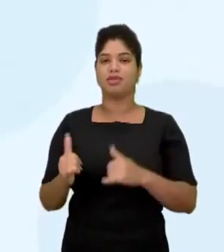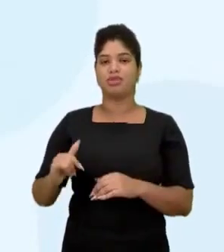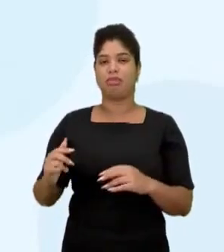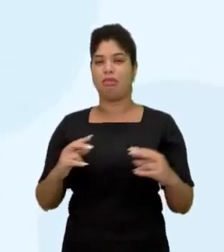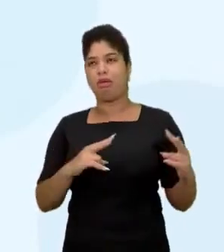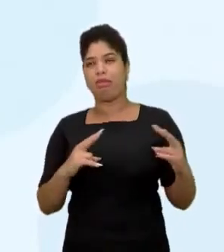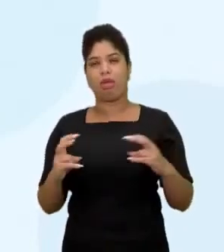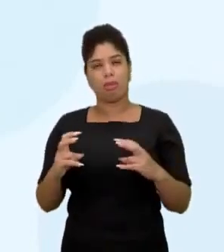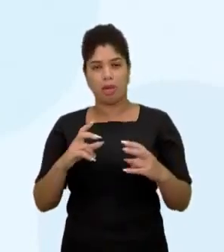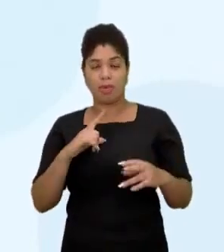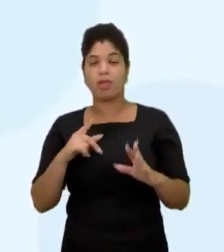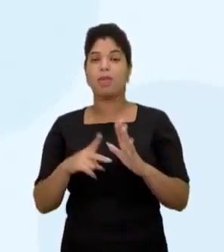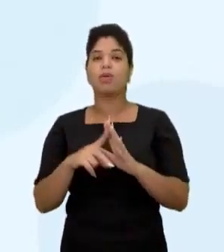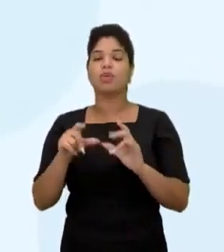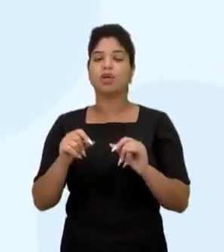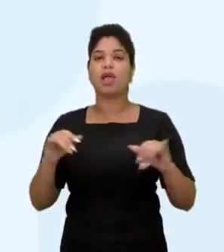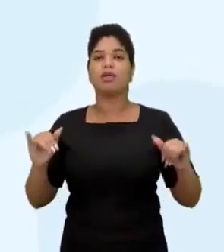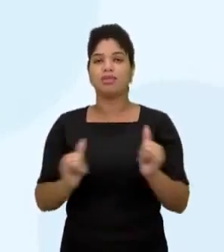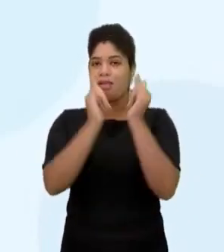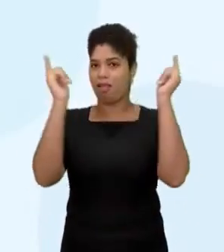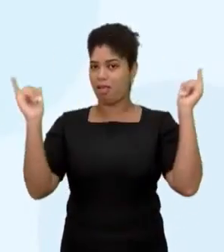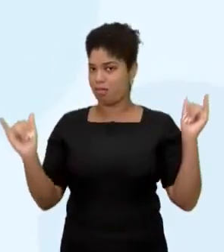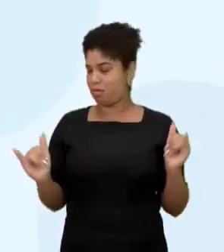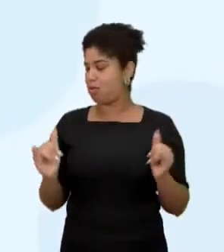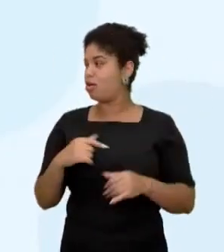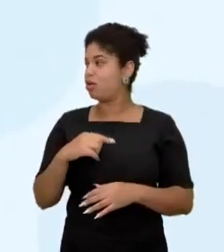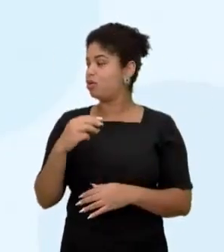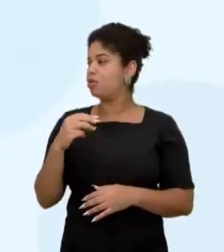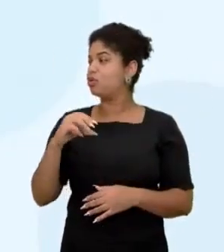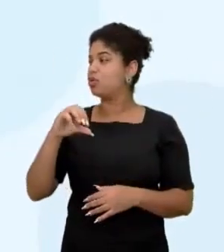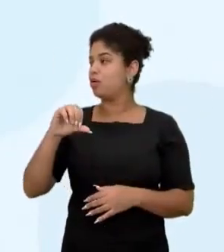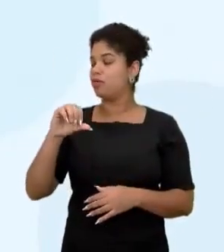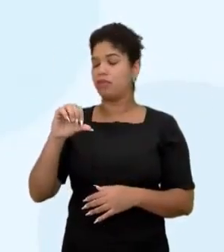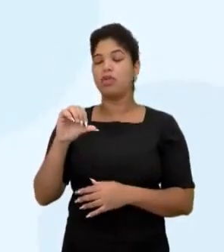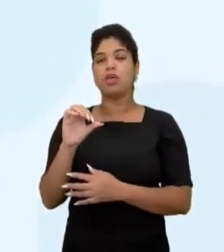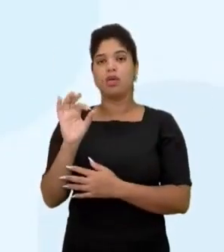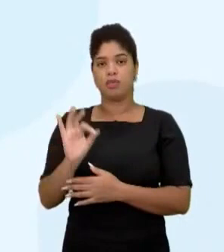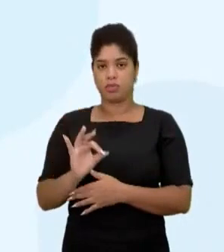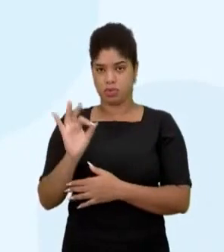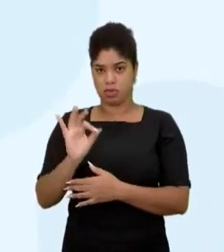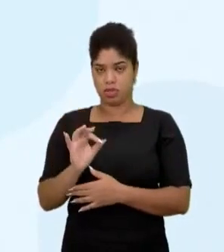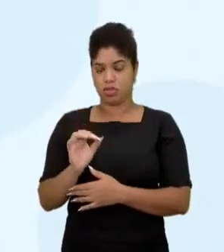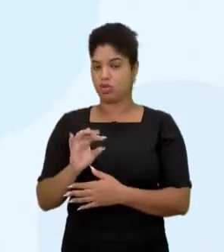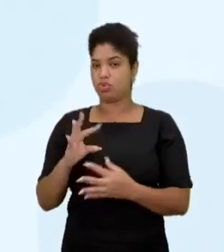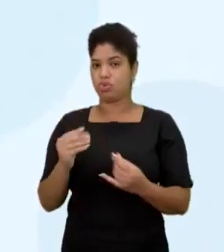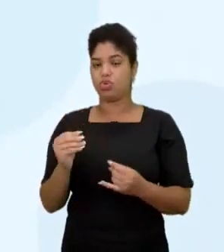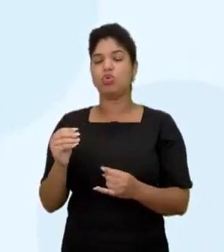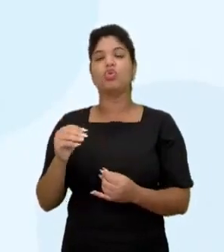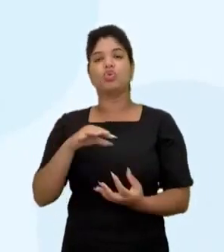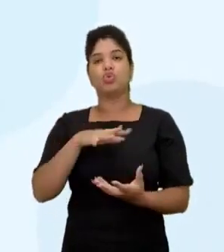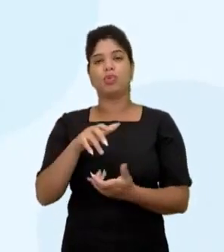delas é a energia hidrelétrica. O Brasil aí tem 9% de toda a produção mundial, com